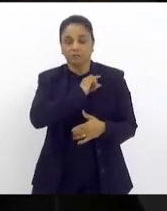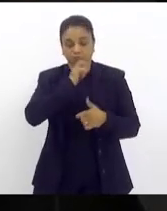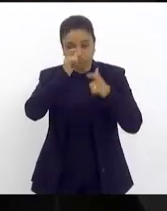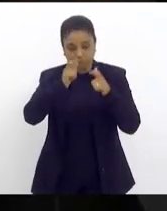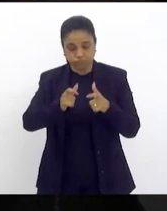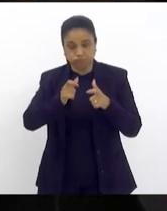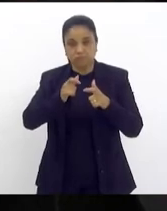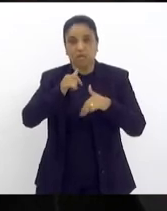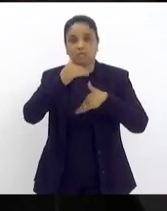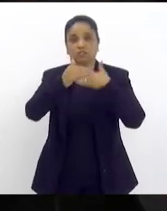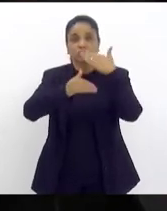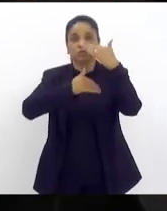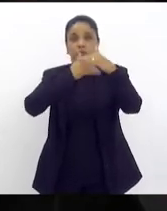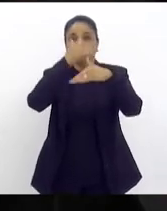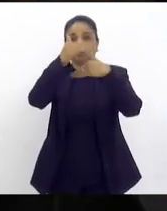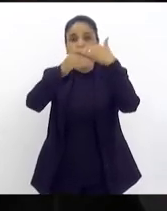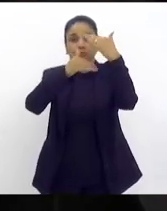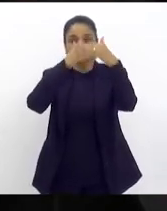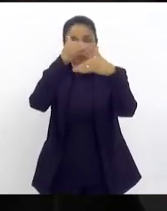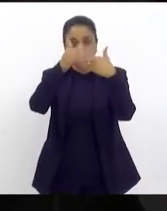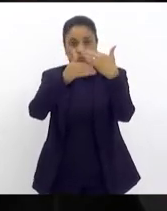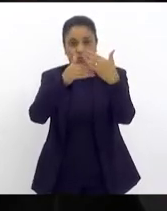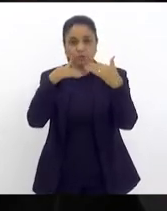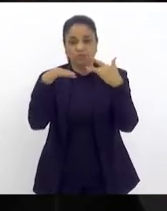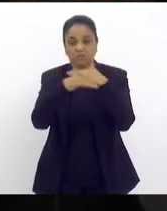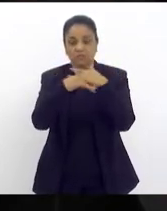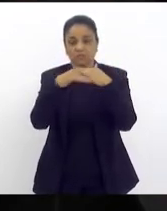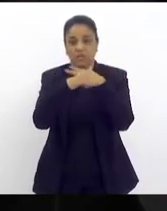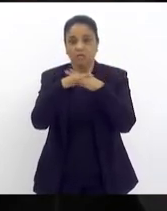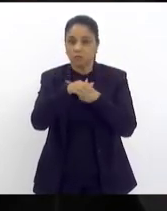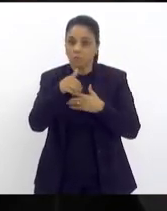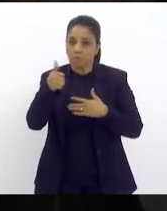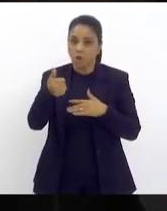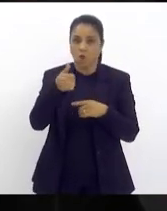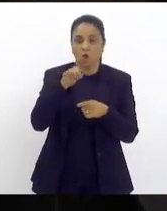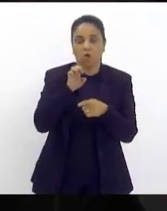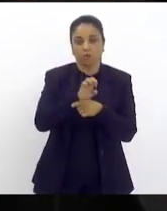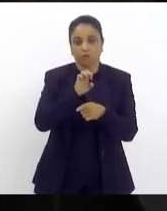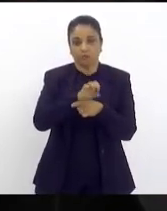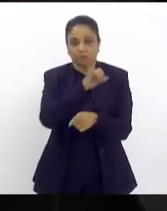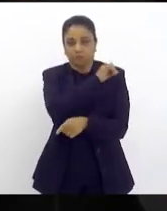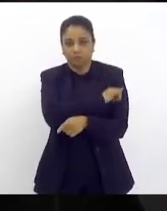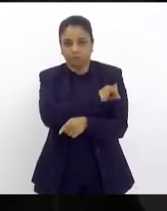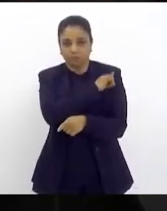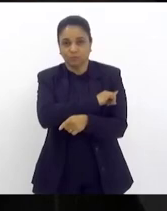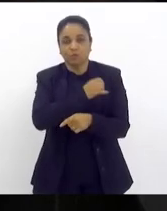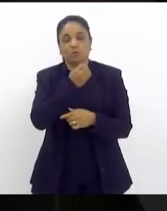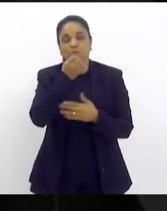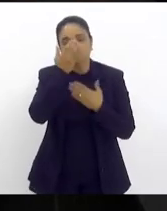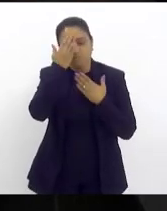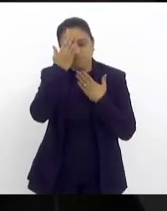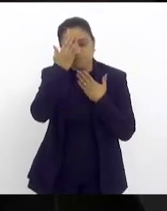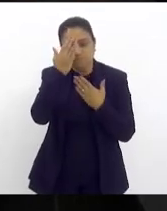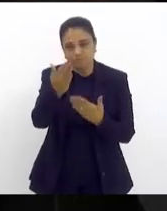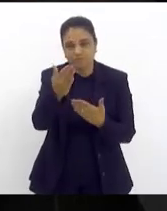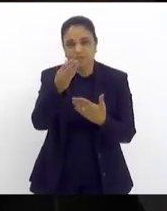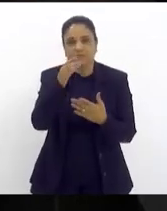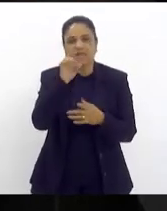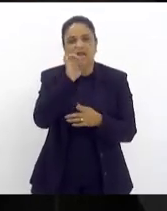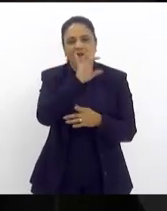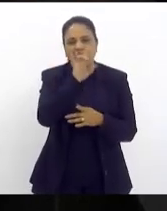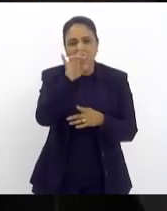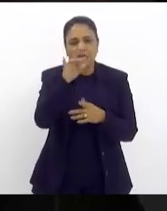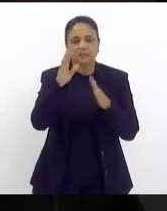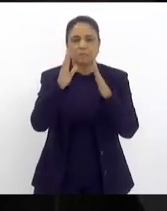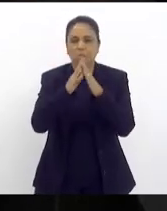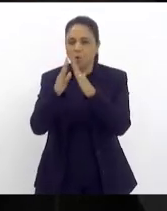tornando Itaguaí ser a melhor cidade do estado do Rio de Janeiro. E aqui fica o meu muito obrigado a cada morador,